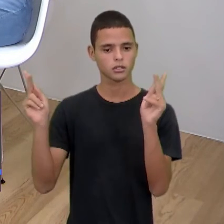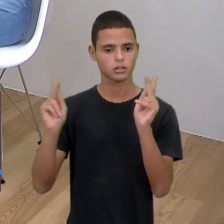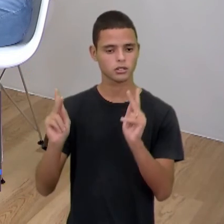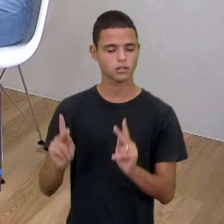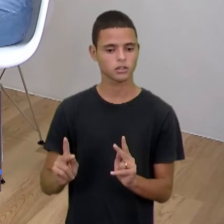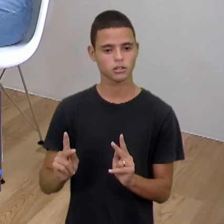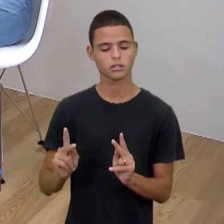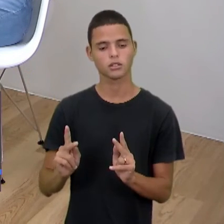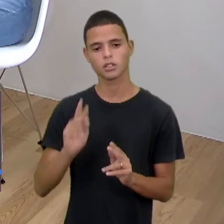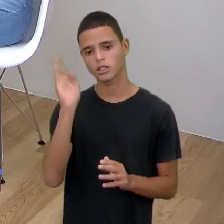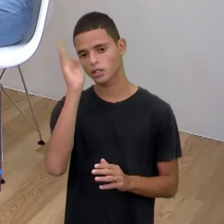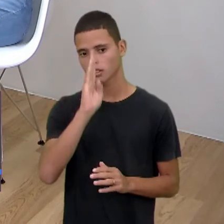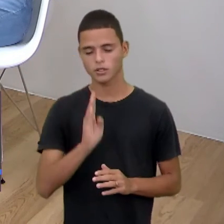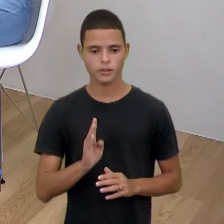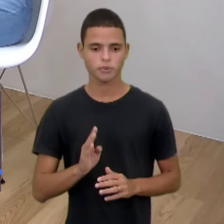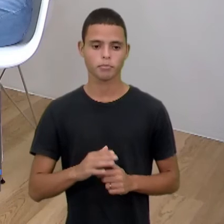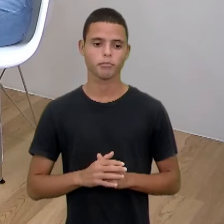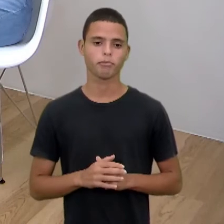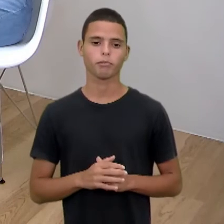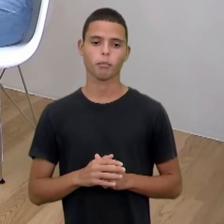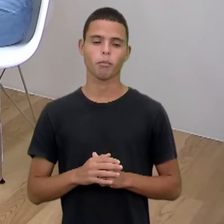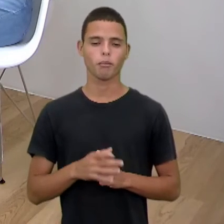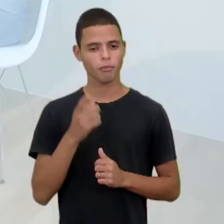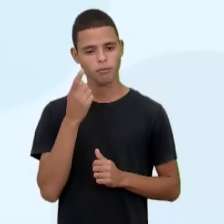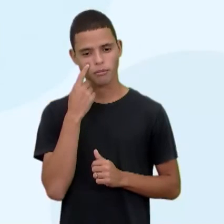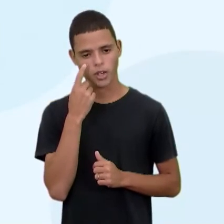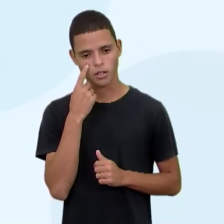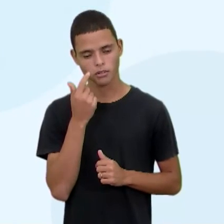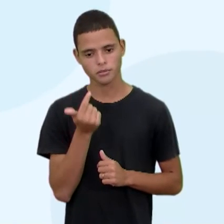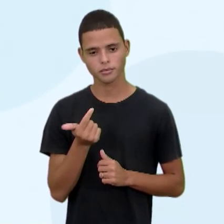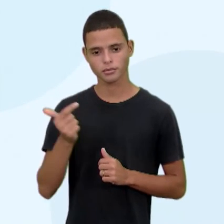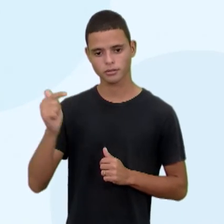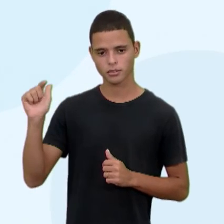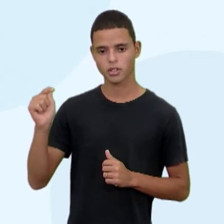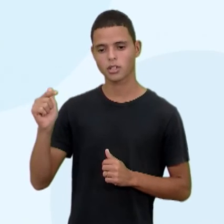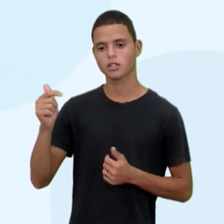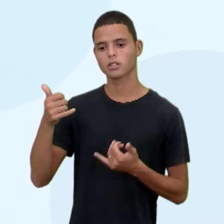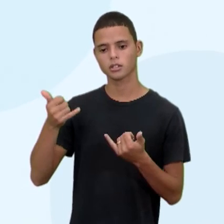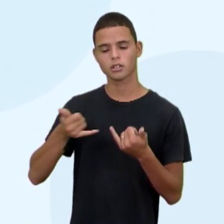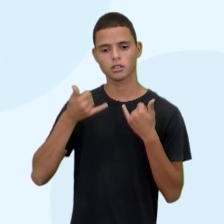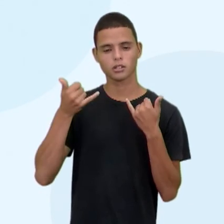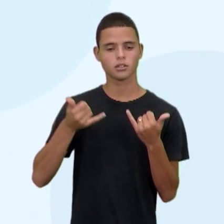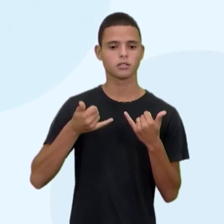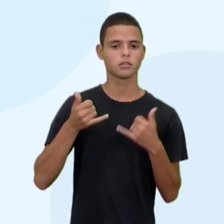o país. Vamos aqui a algumas outras informações.